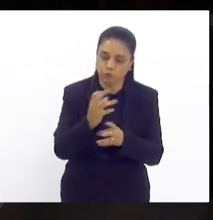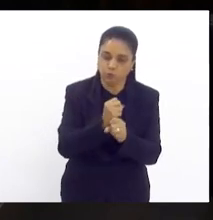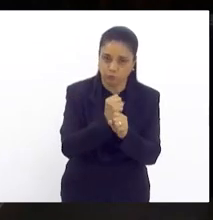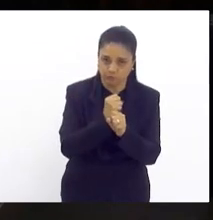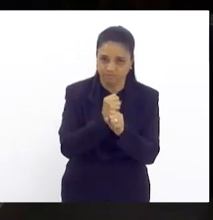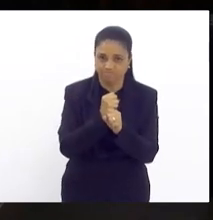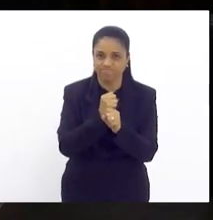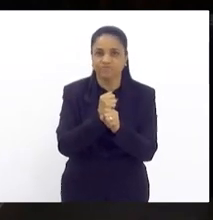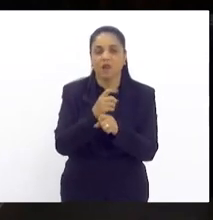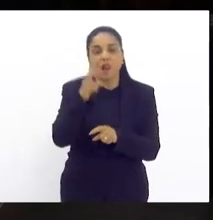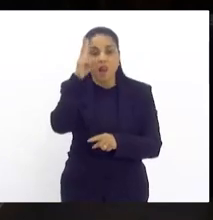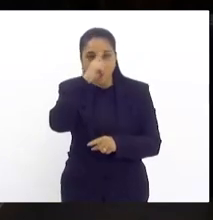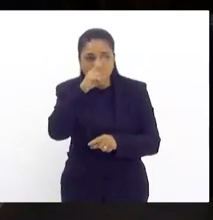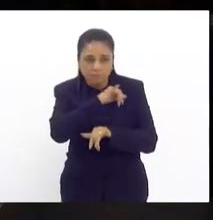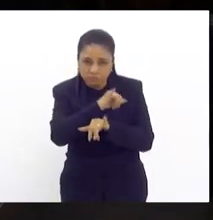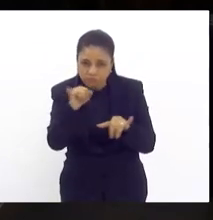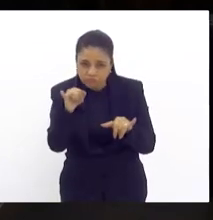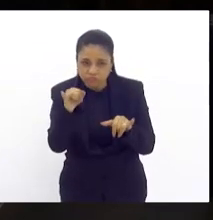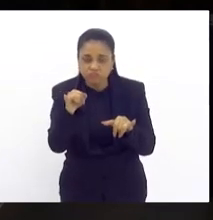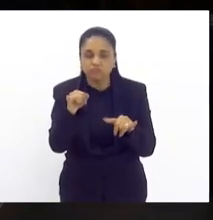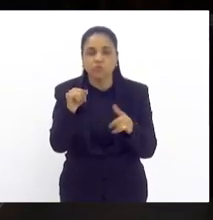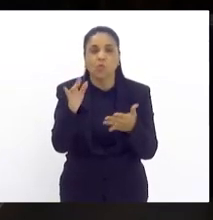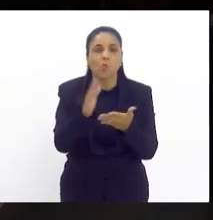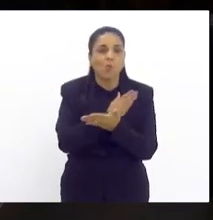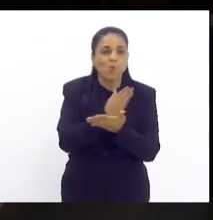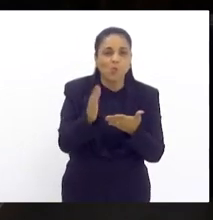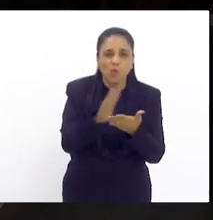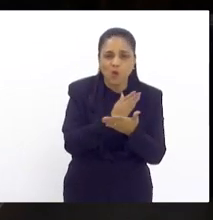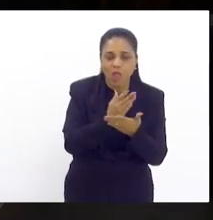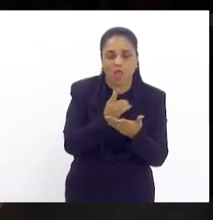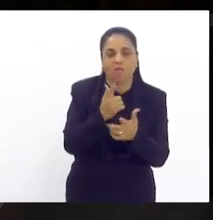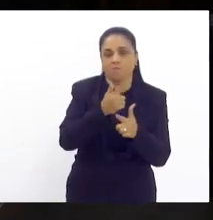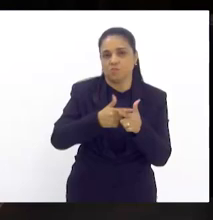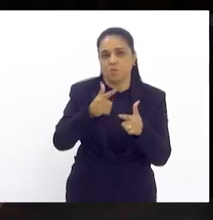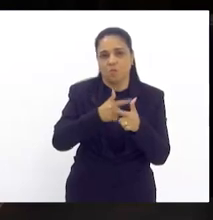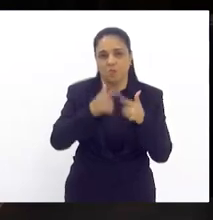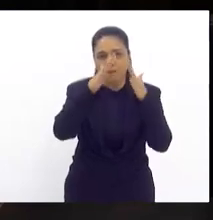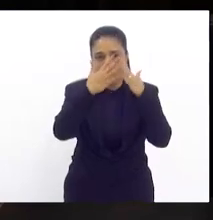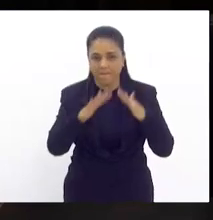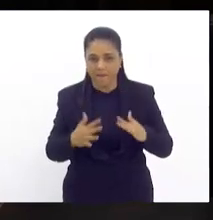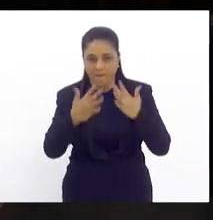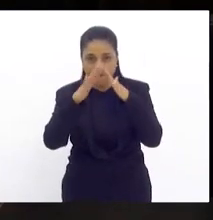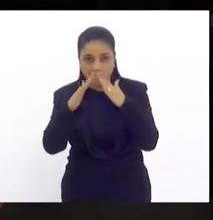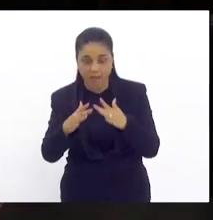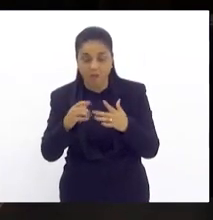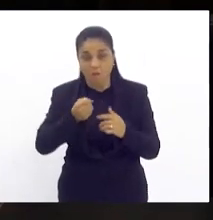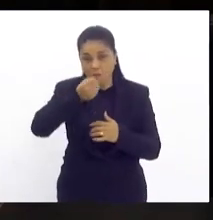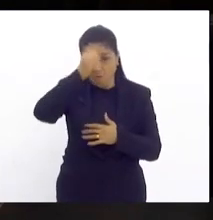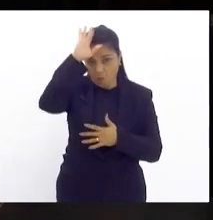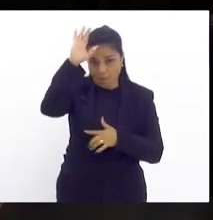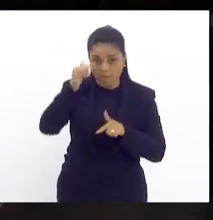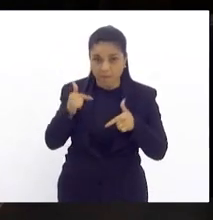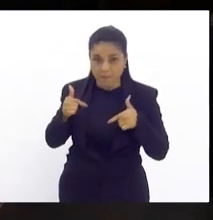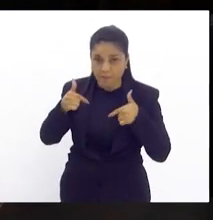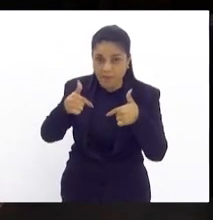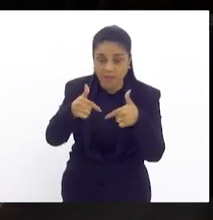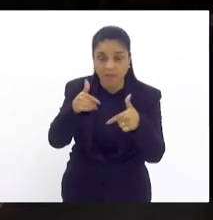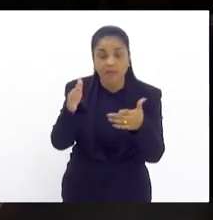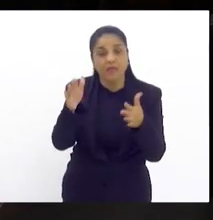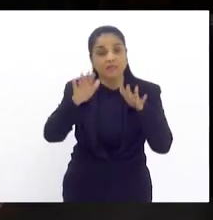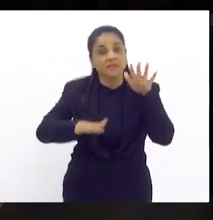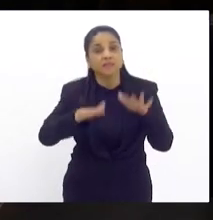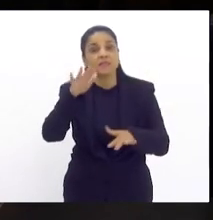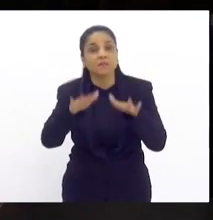Lembro os senhores e senhoras que em qualquer situação de desastre, a atuação de nós bombeiros pode variar dependendo